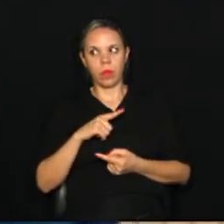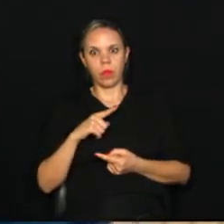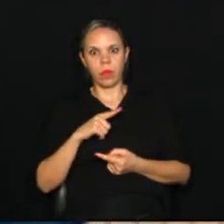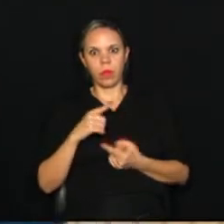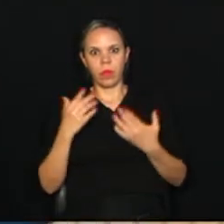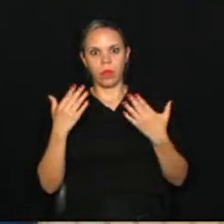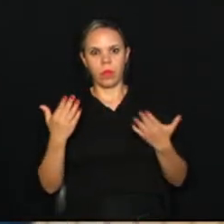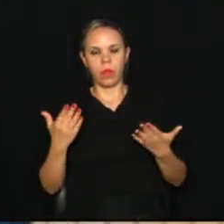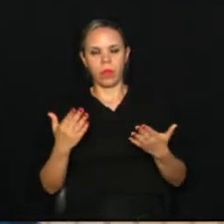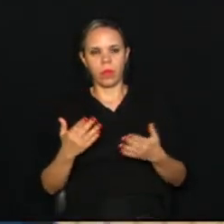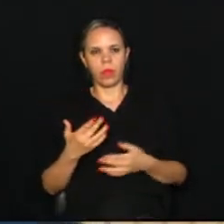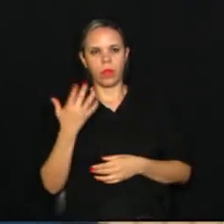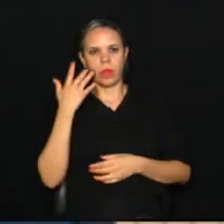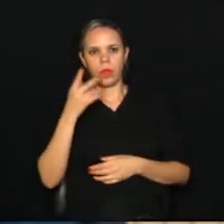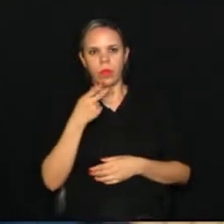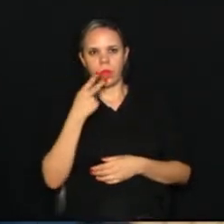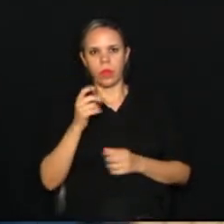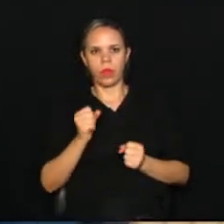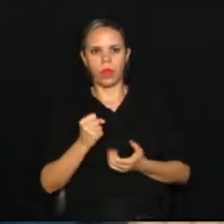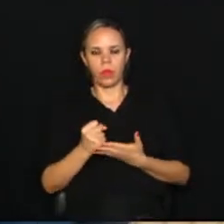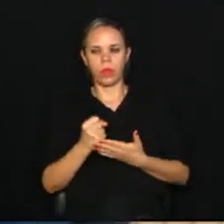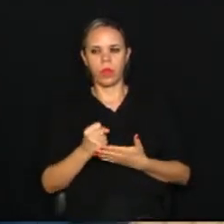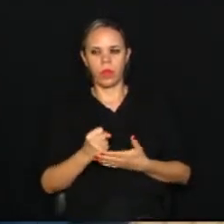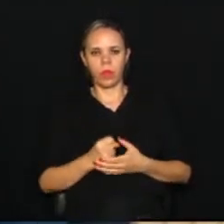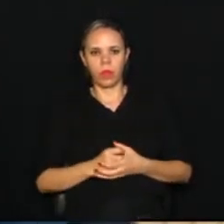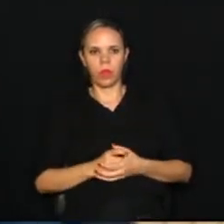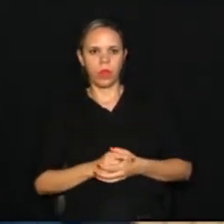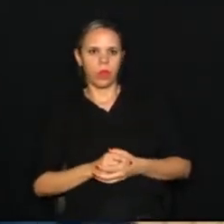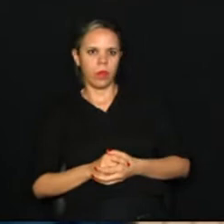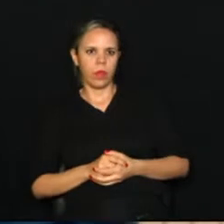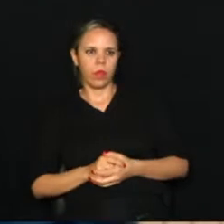exposição aí, não sei se o Márcio pode me ajudar a colocar